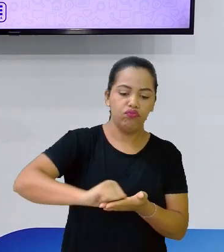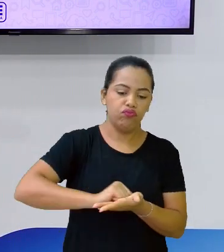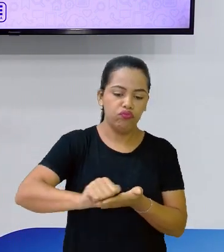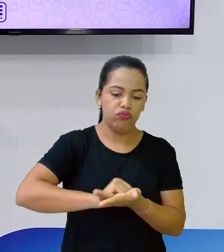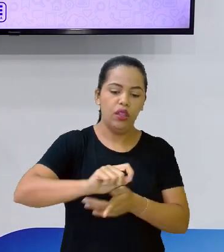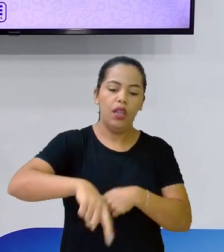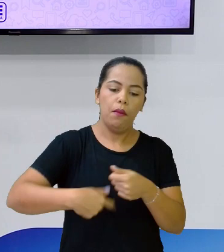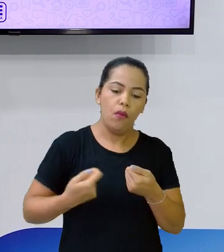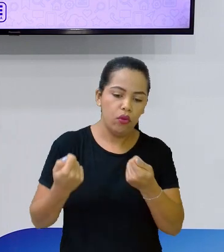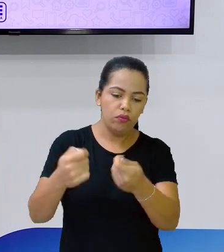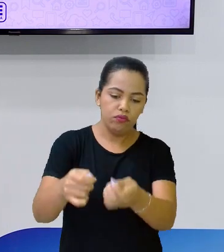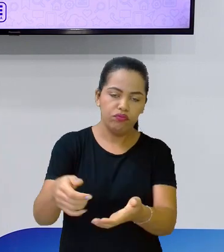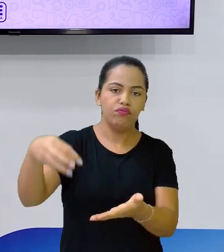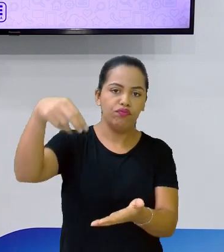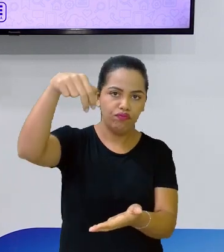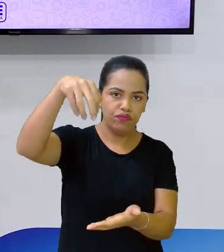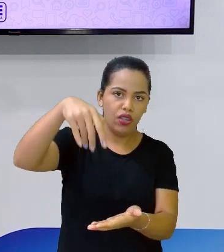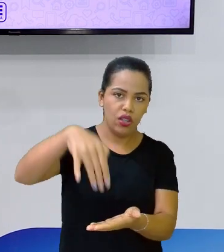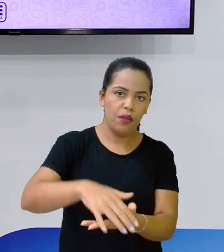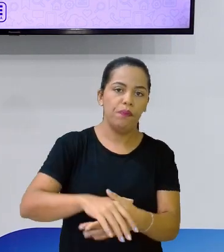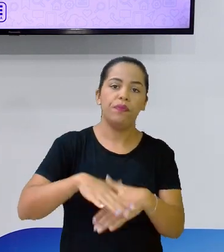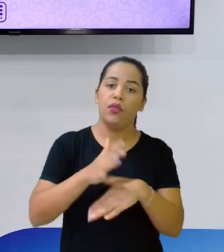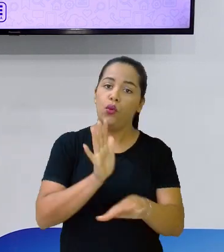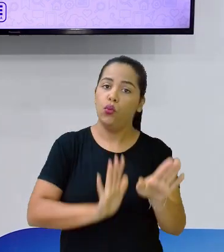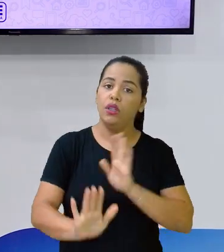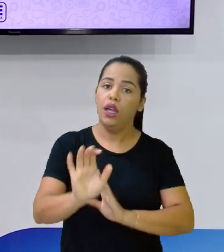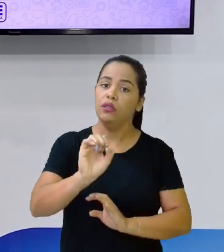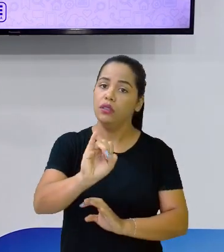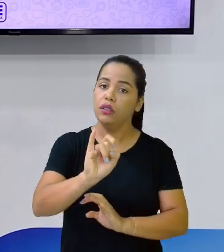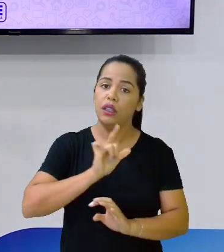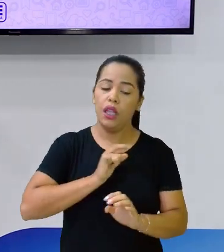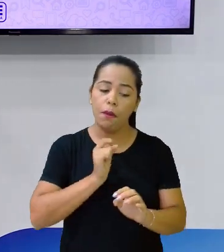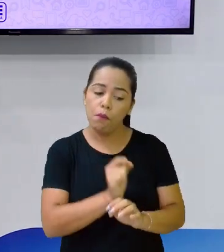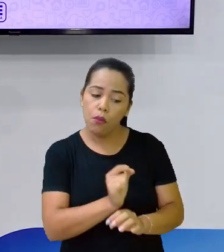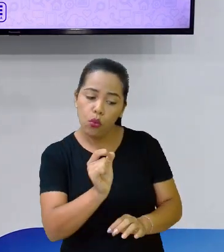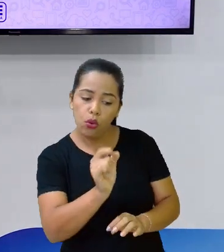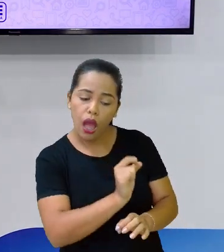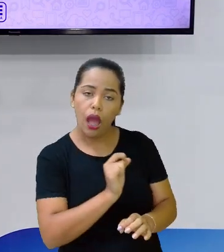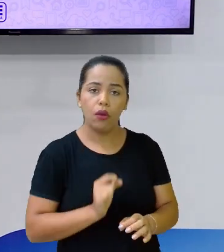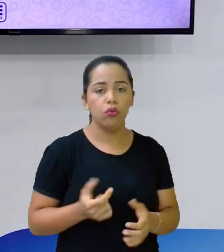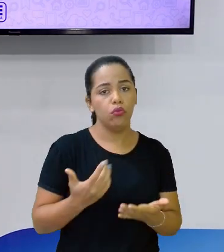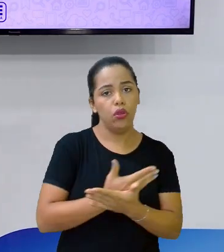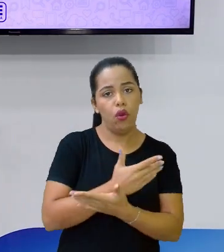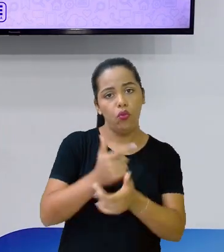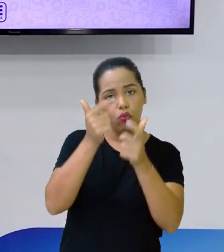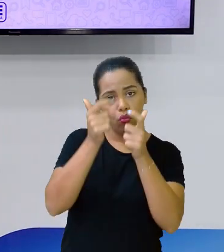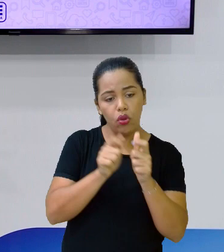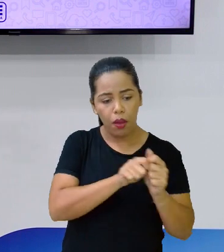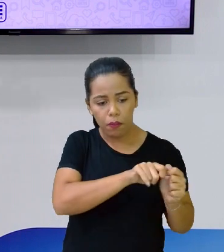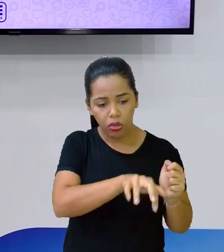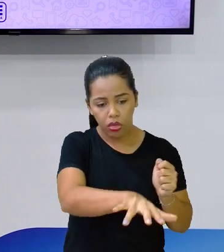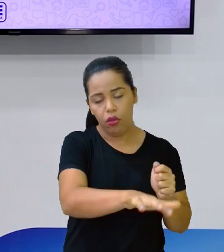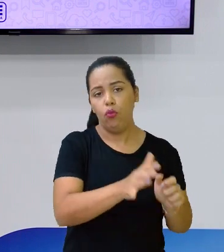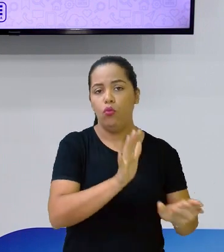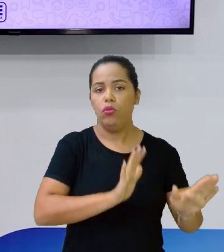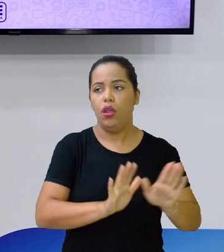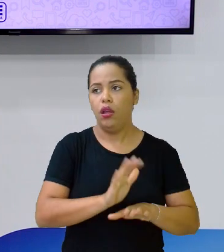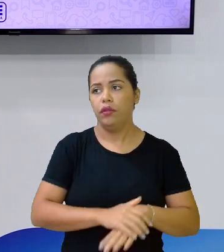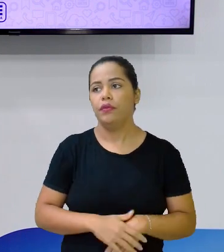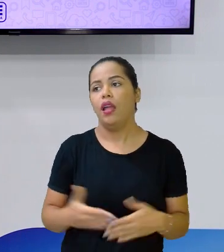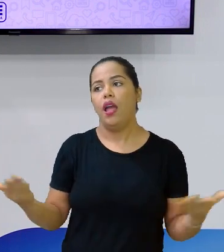fechada e cuidado com os vazamentos que você pode ter na sua casa, tá certo? E agora é a hora do jogo, que esse jogo